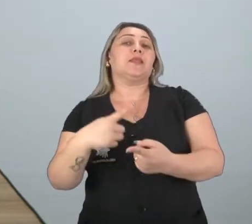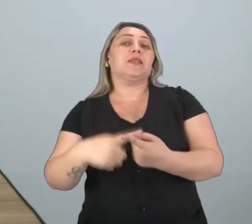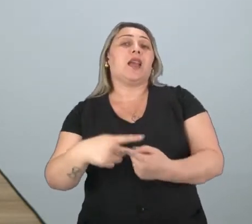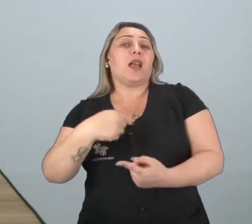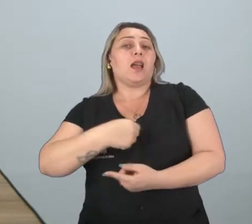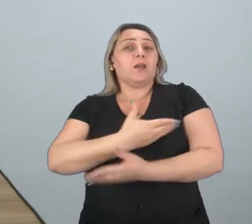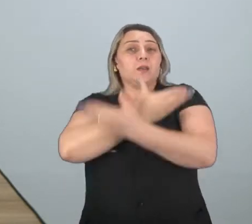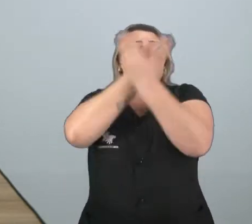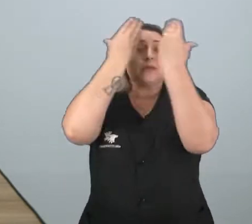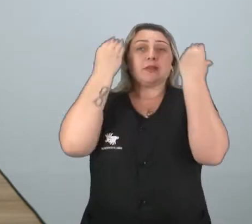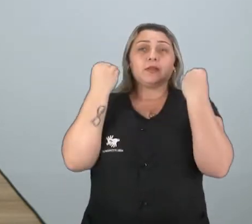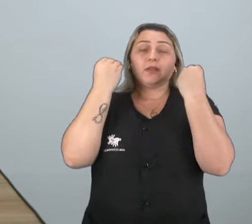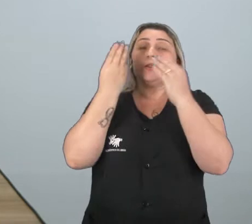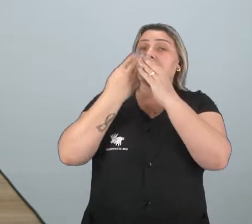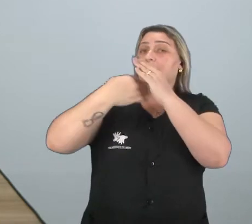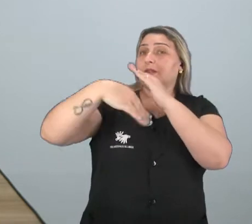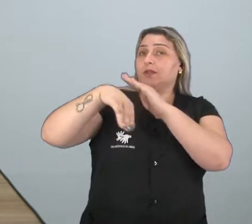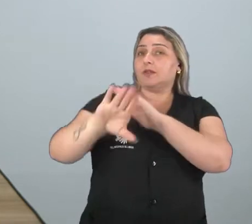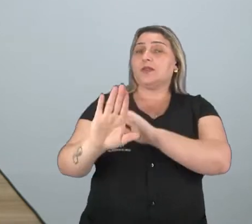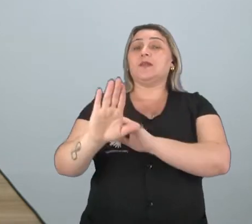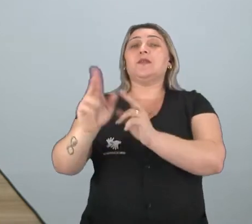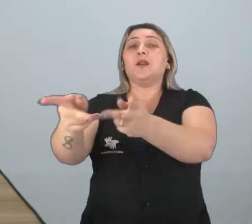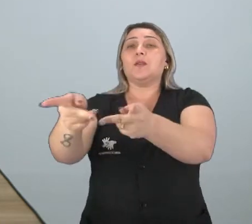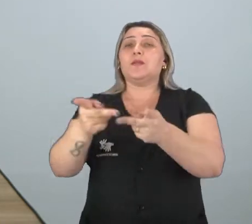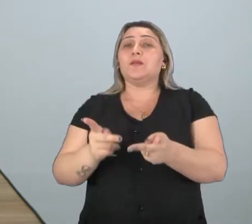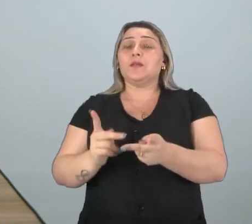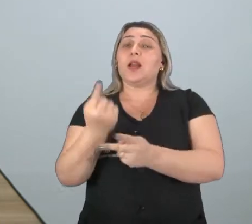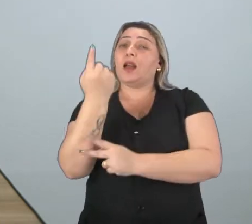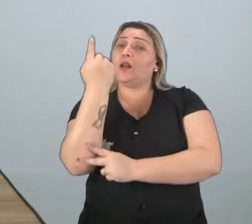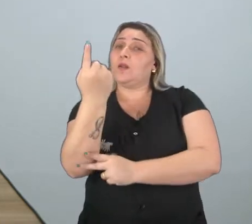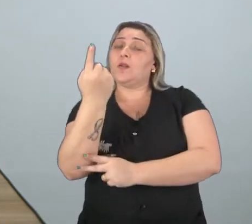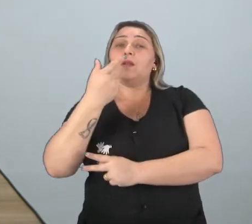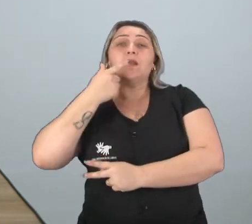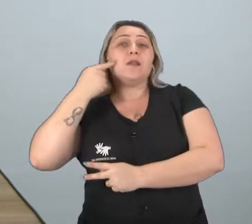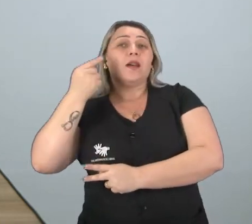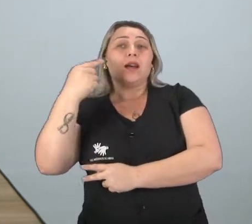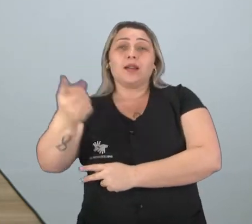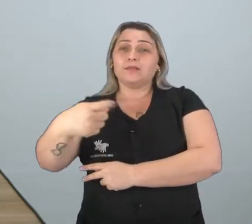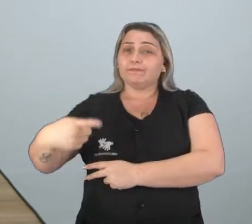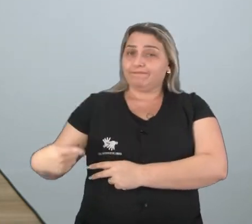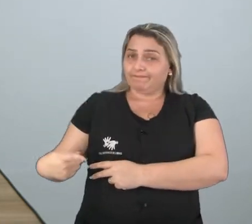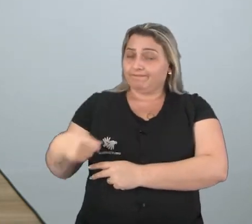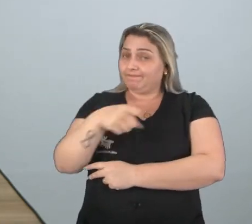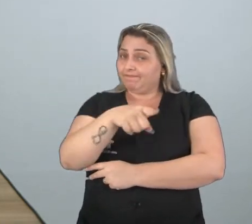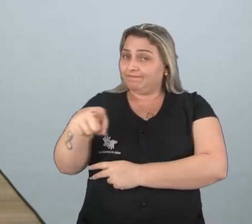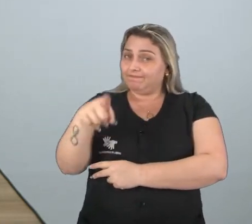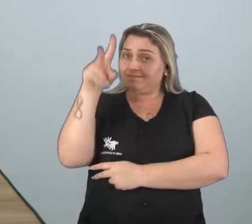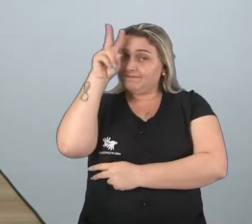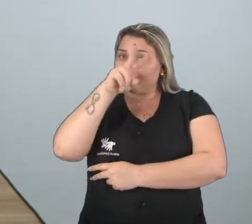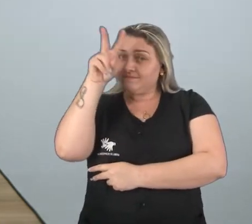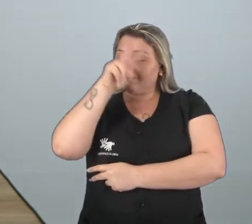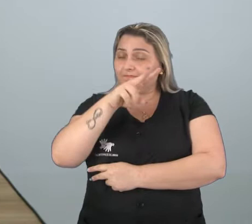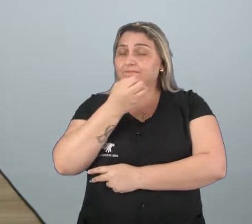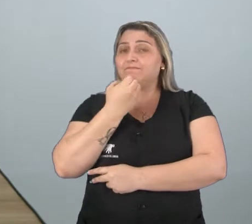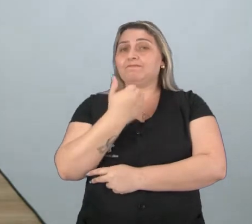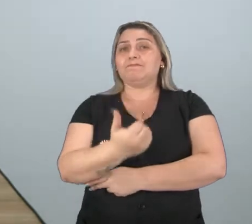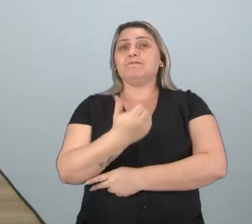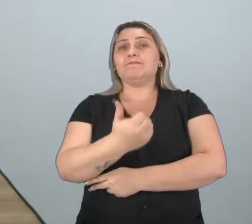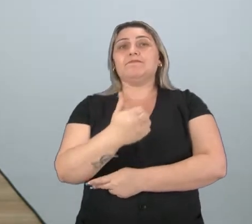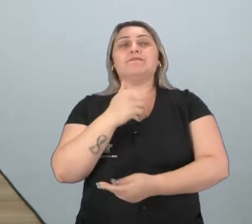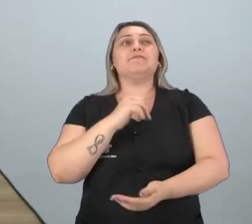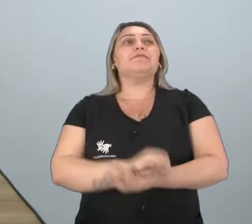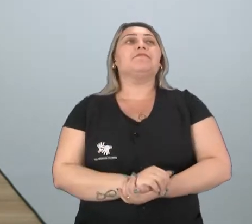eu esqueci de enviar o convite a um dos ratinhos. Vocês lembram?